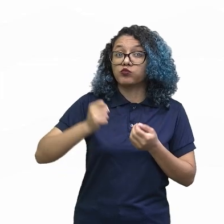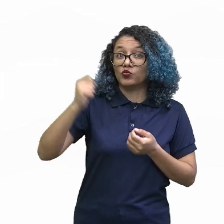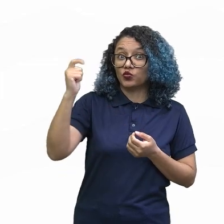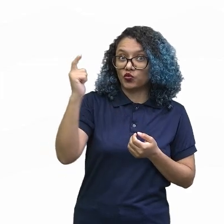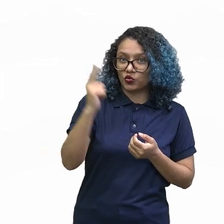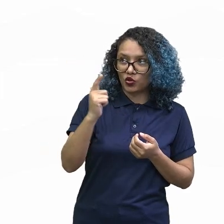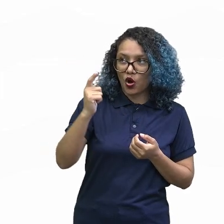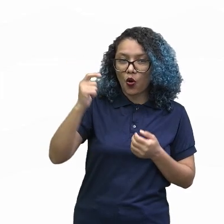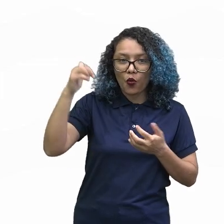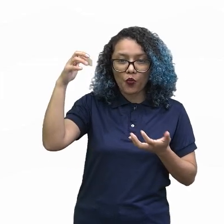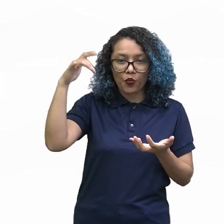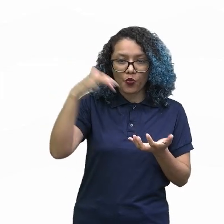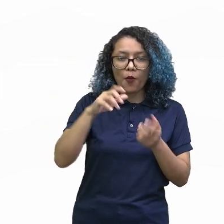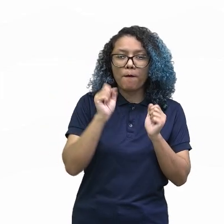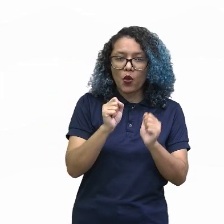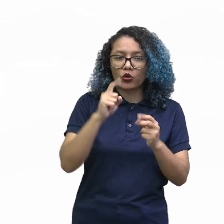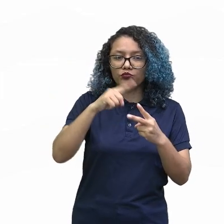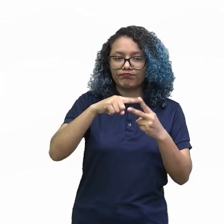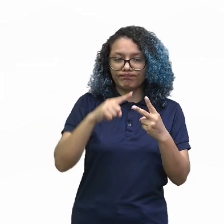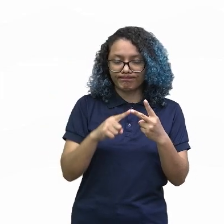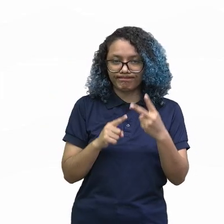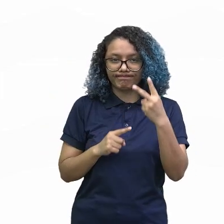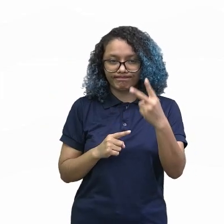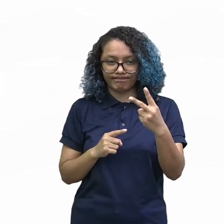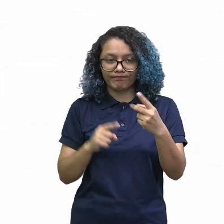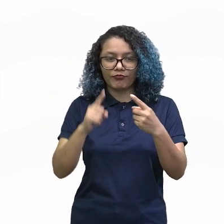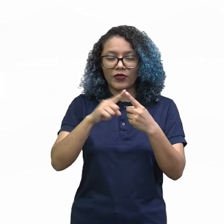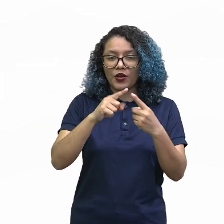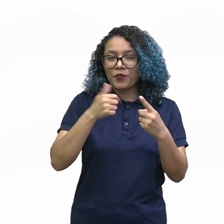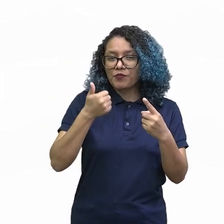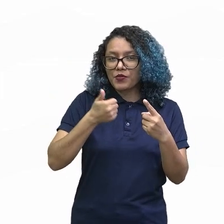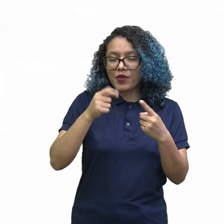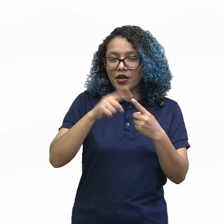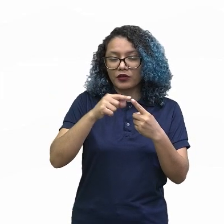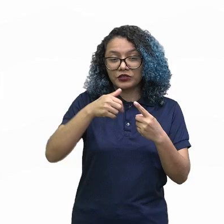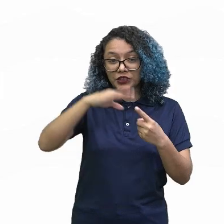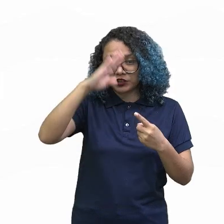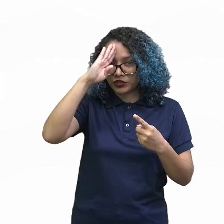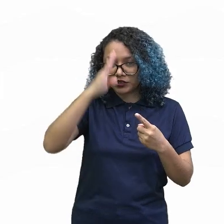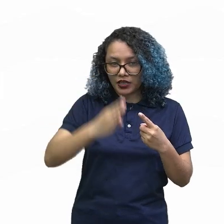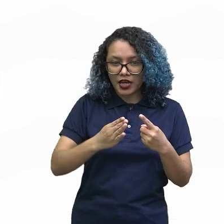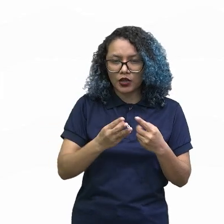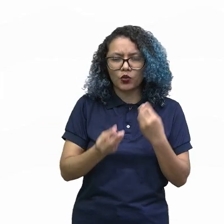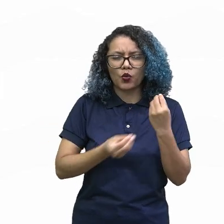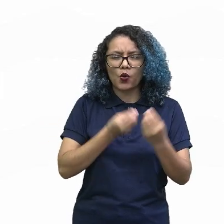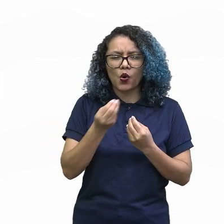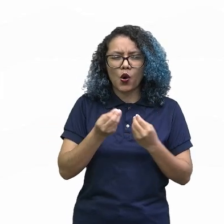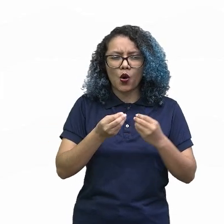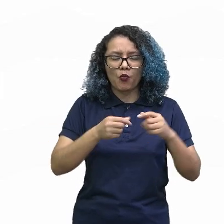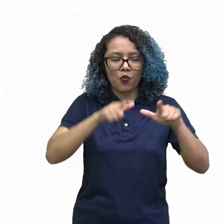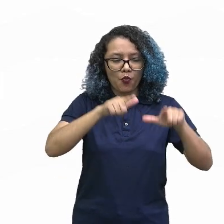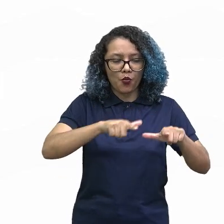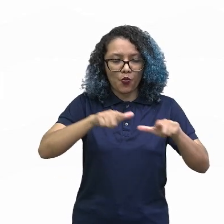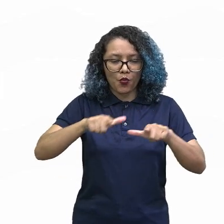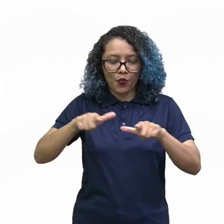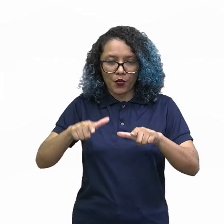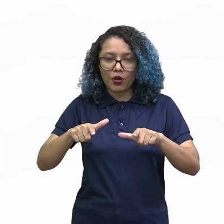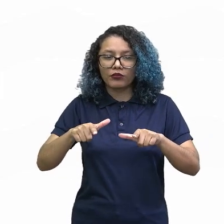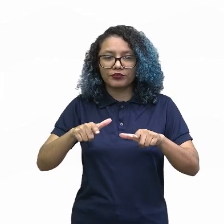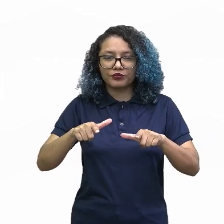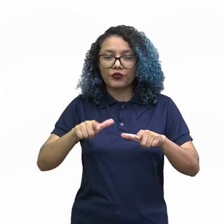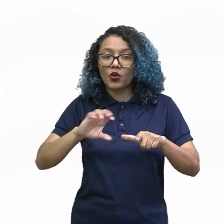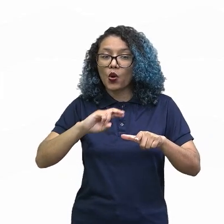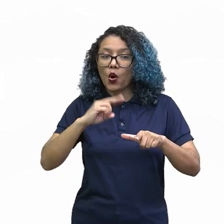duas formas. De uma forma direta, por meio de painéis de células fotovoltaicas, ou por meio